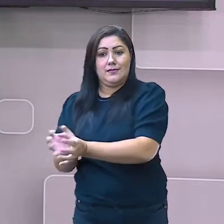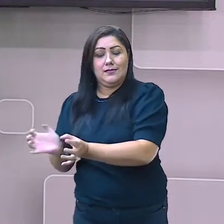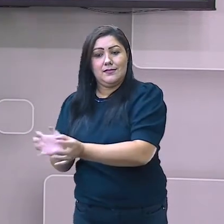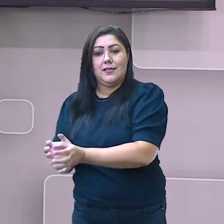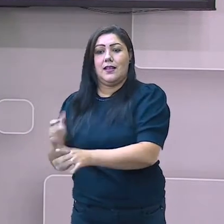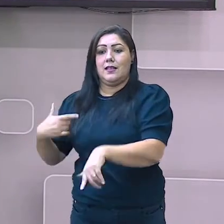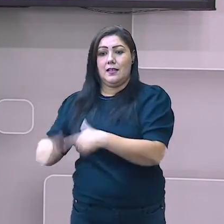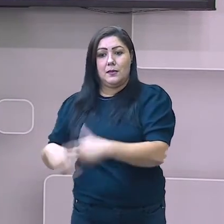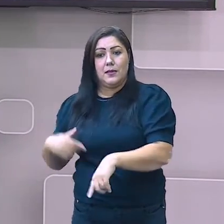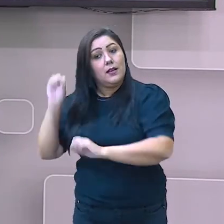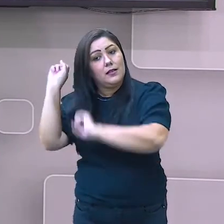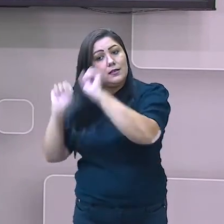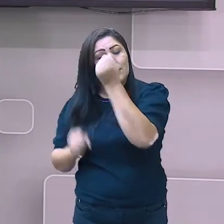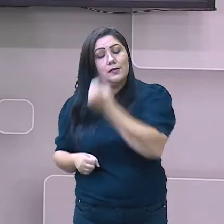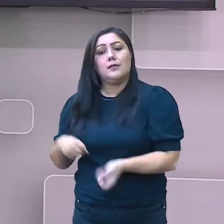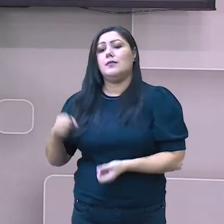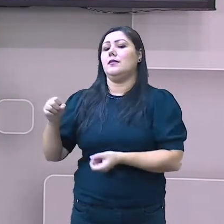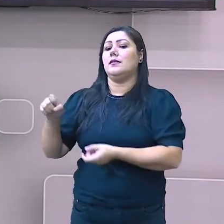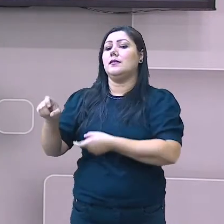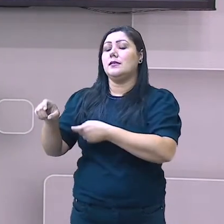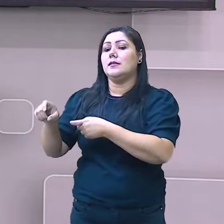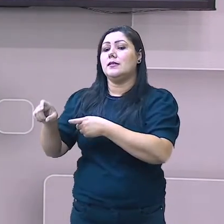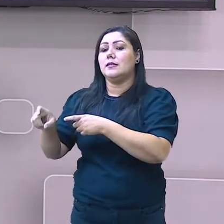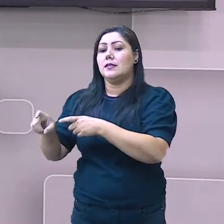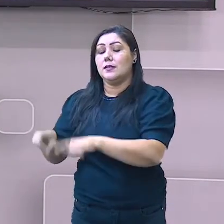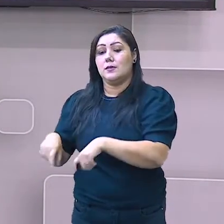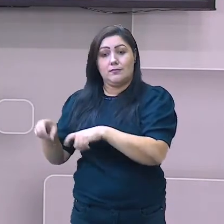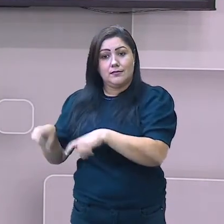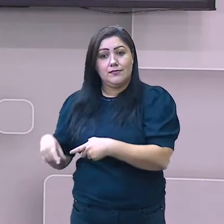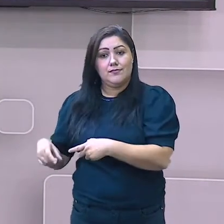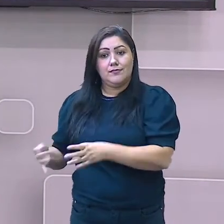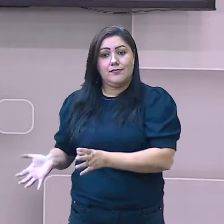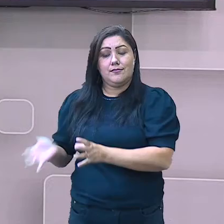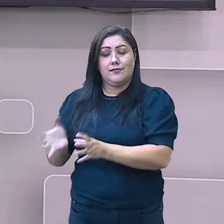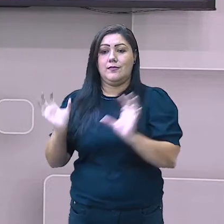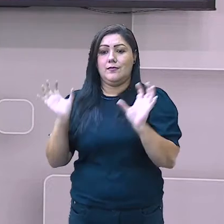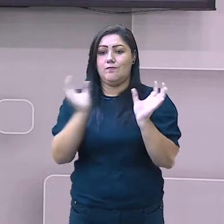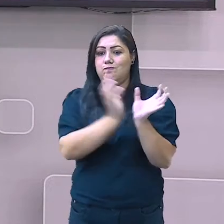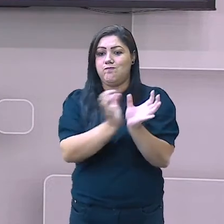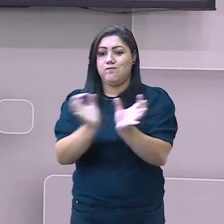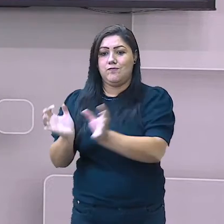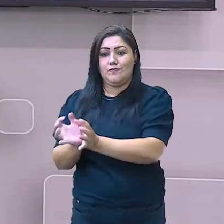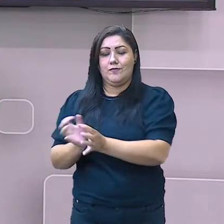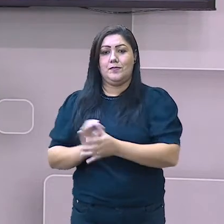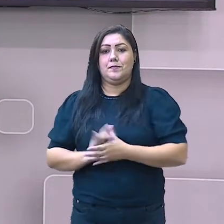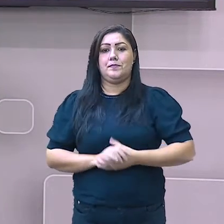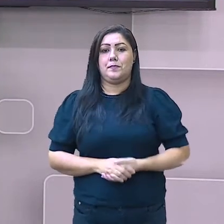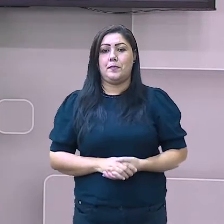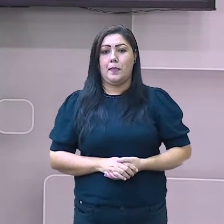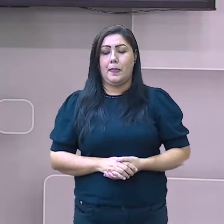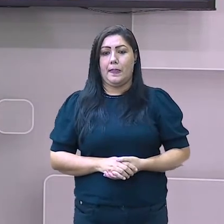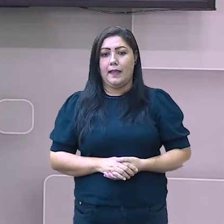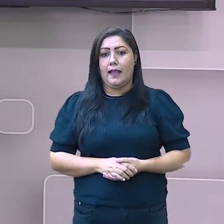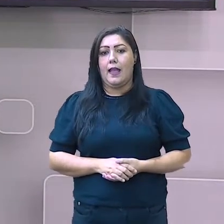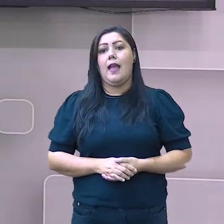A principal reivindicação da população era a saída da guerra e medidas para aplacar a fome, além